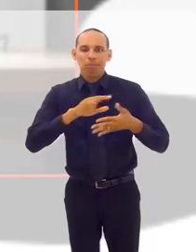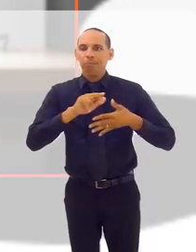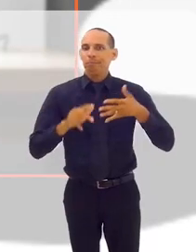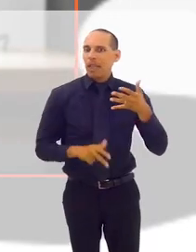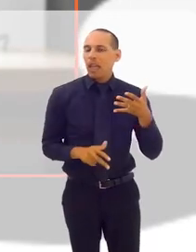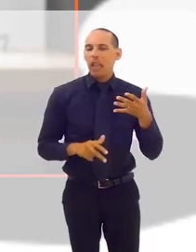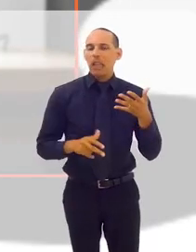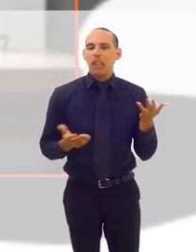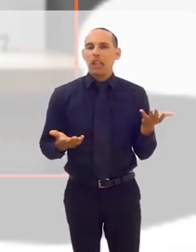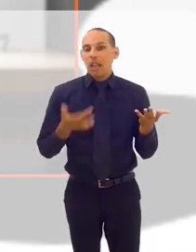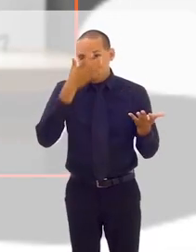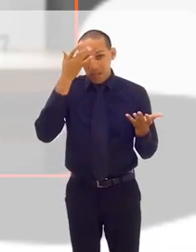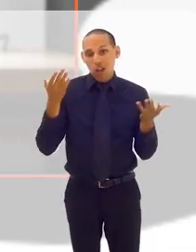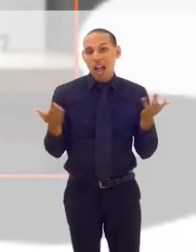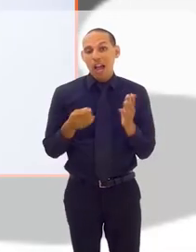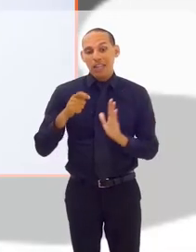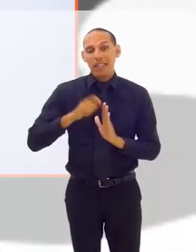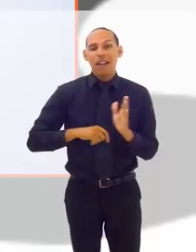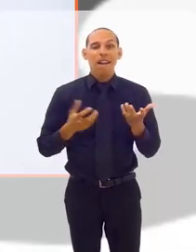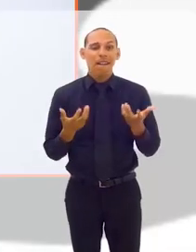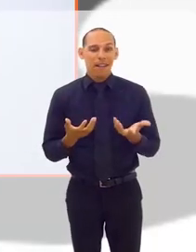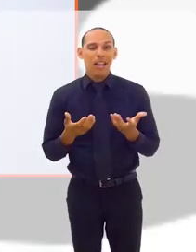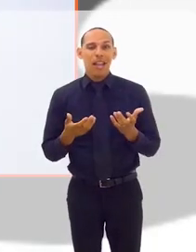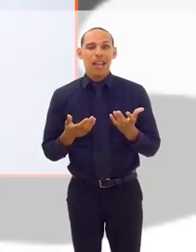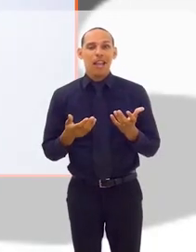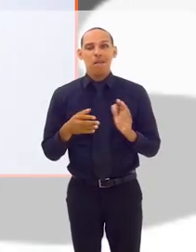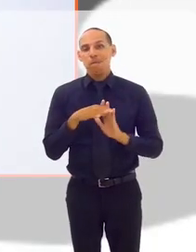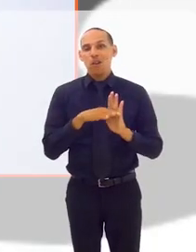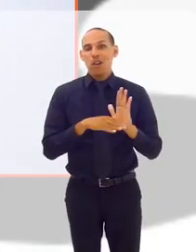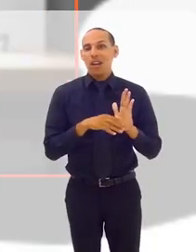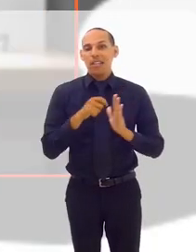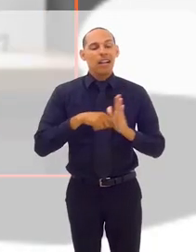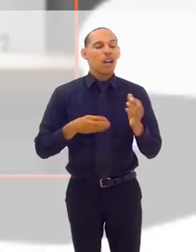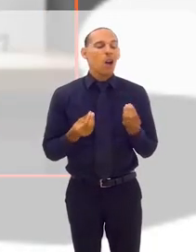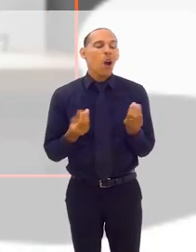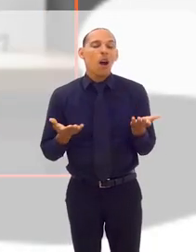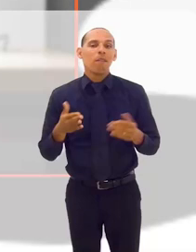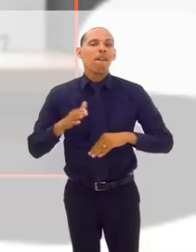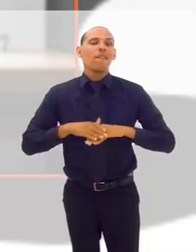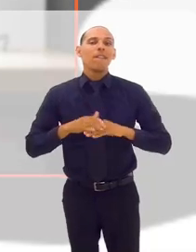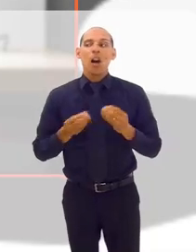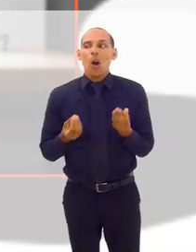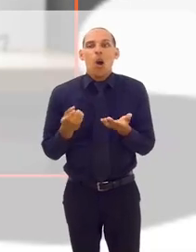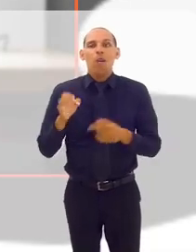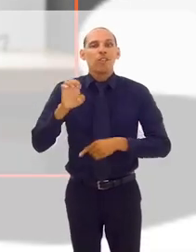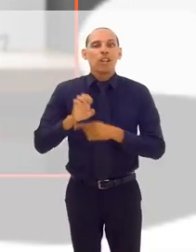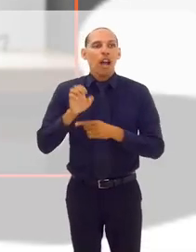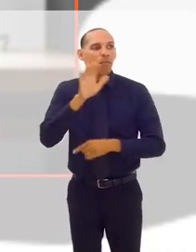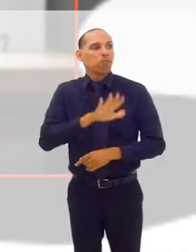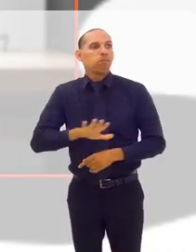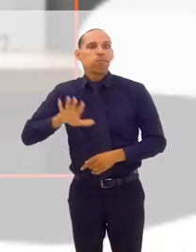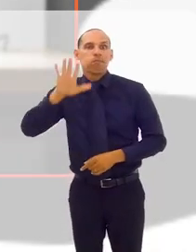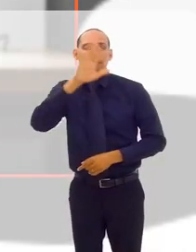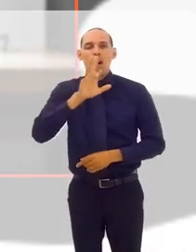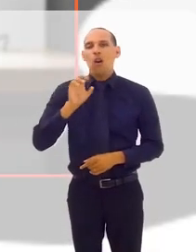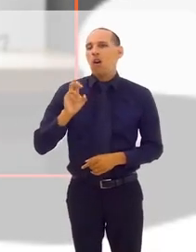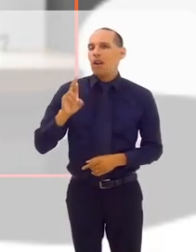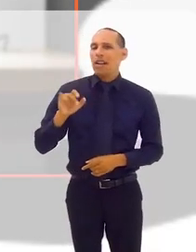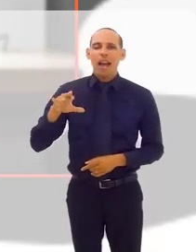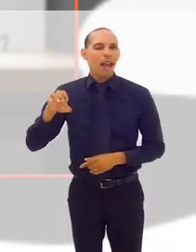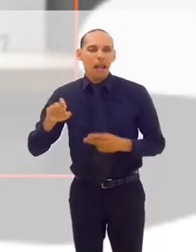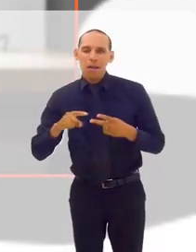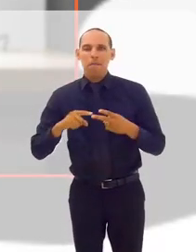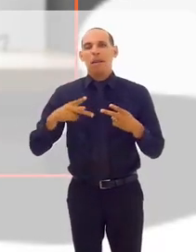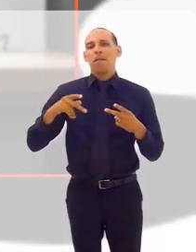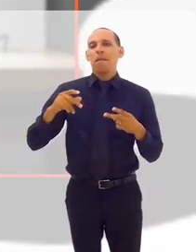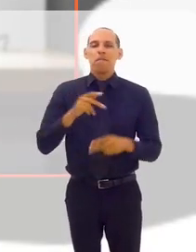assistindo agora, legal, e ela quer se inscrever nesse programa, como que ela tem que fazer? Em qualquer estado do Brasil, uma pessoa que esteja em Roraima,